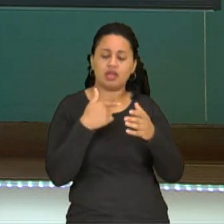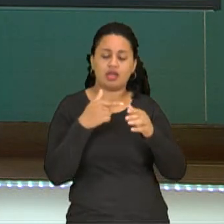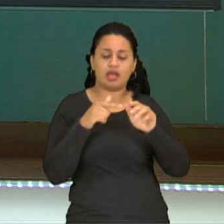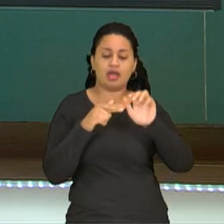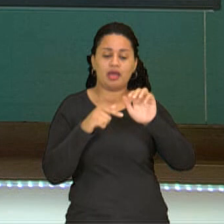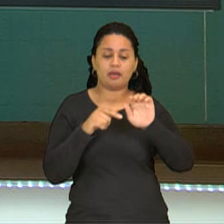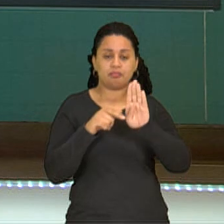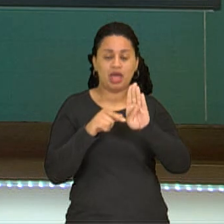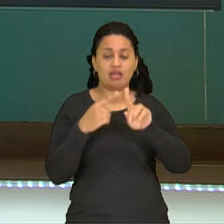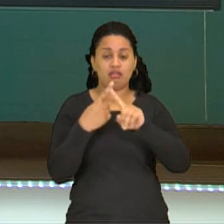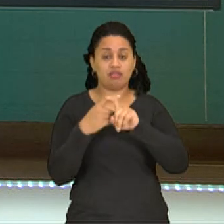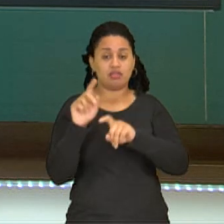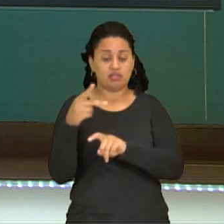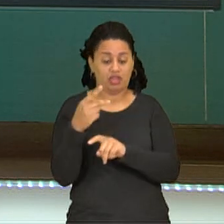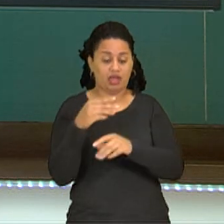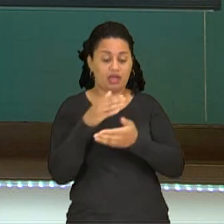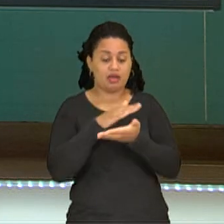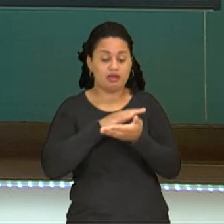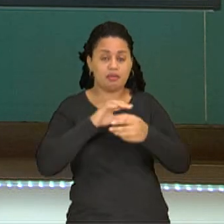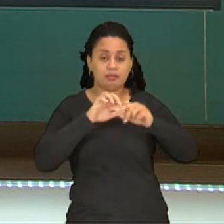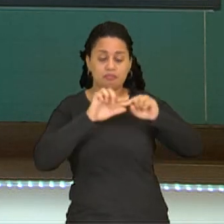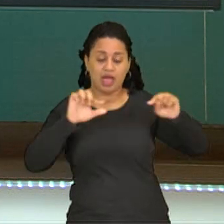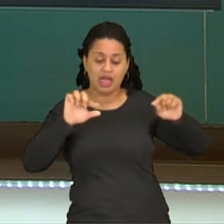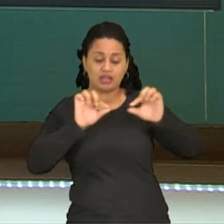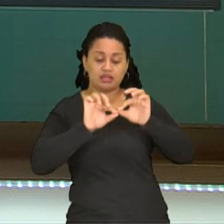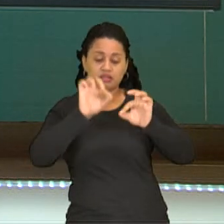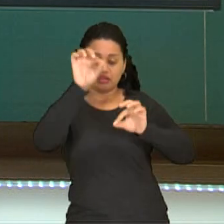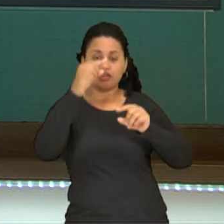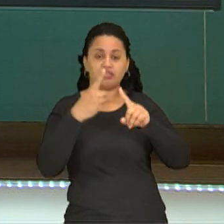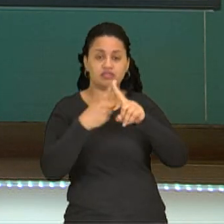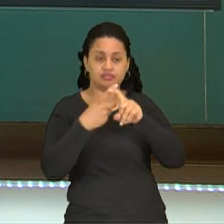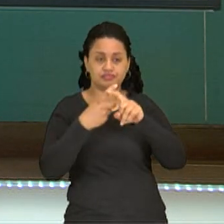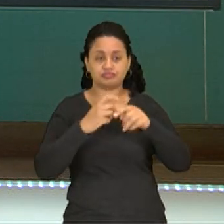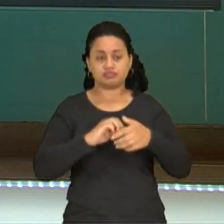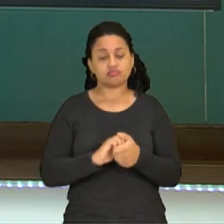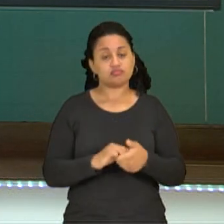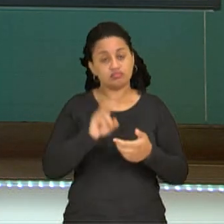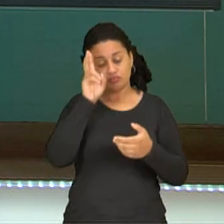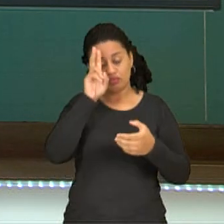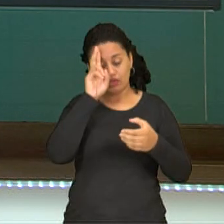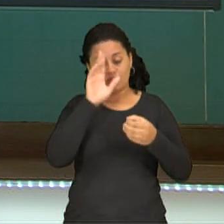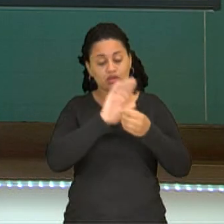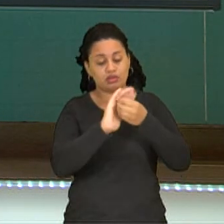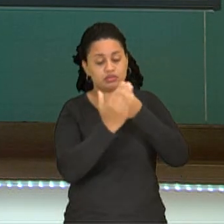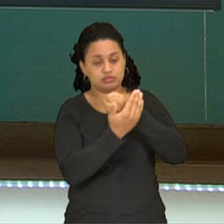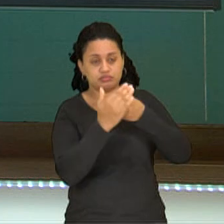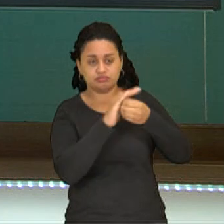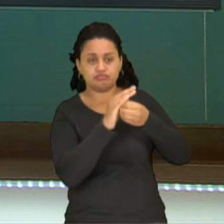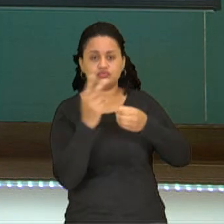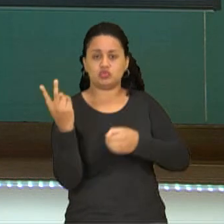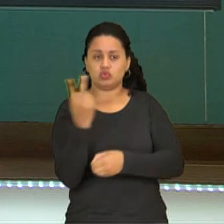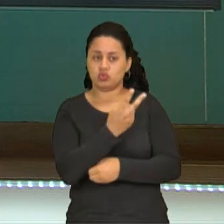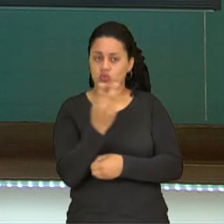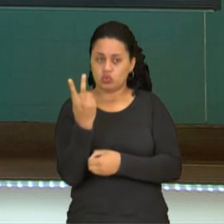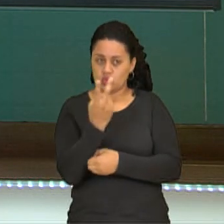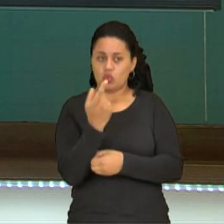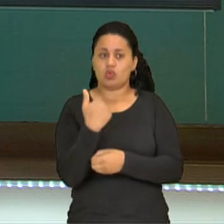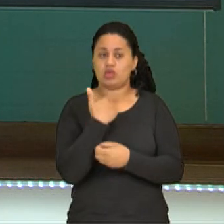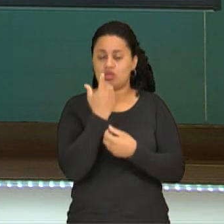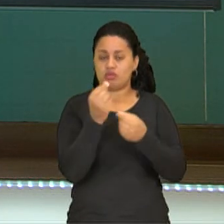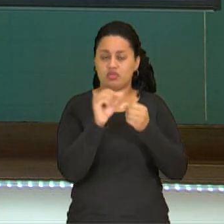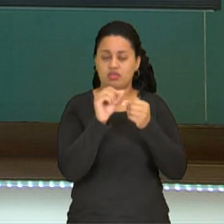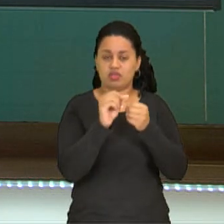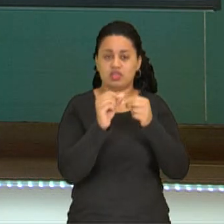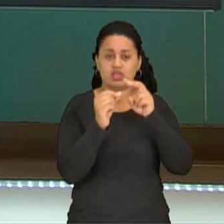base vezes altura, né? Então, relembrando, a área lateral, então, tanto do cilindro reto quanto do cilindro oblíquo